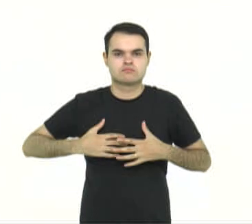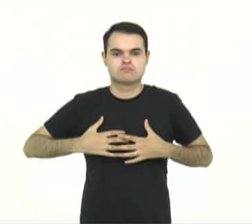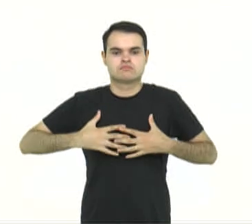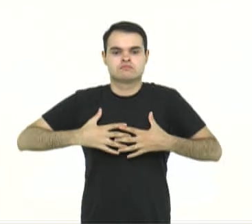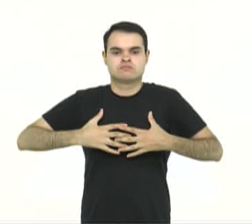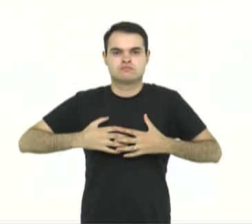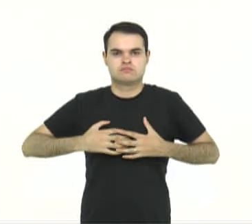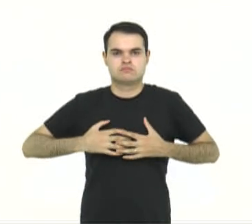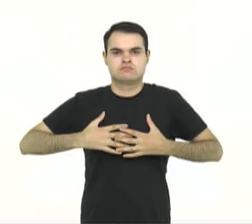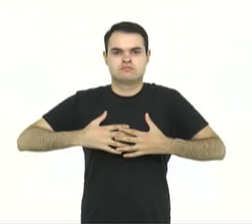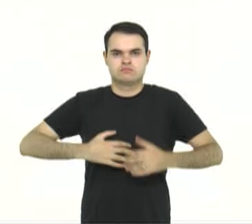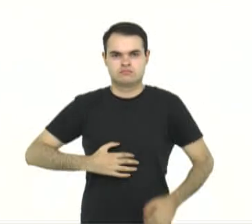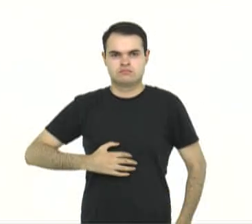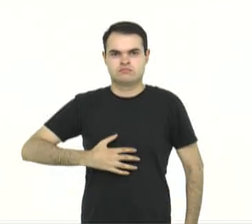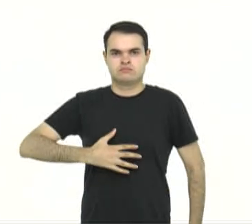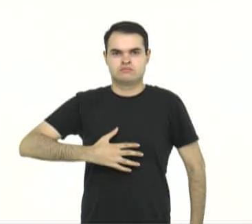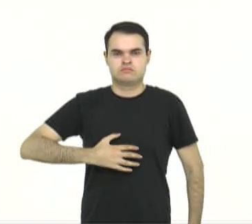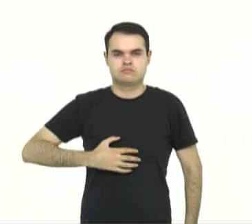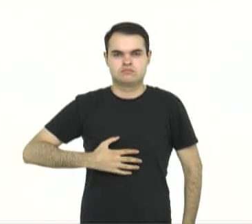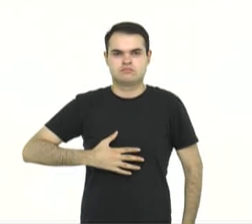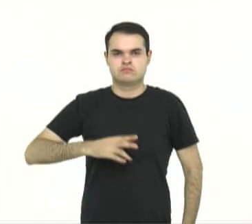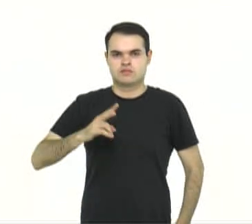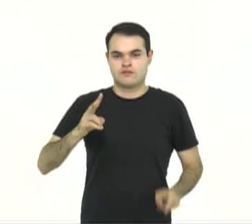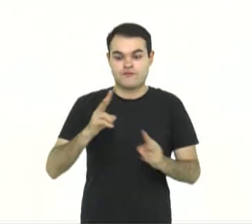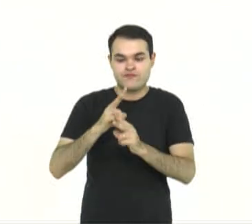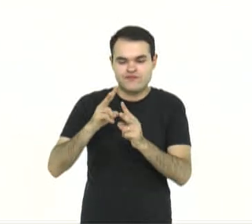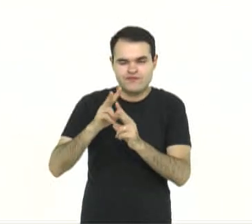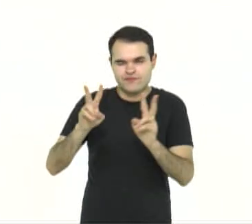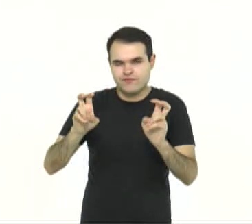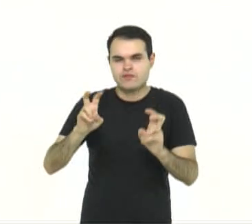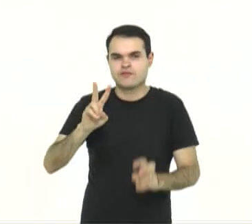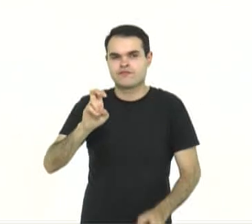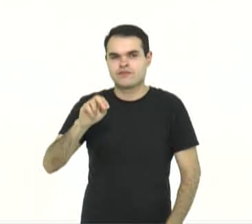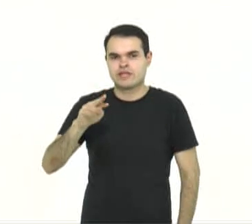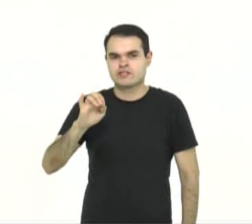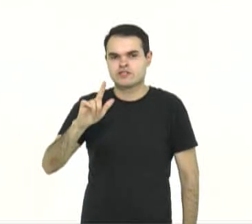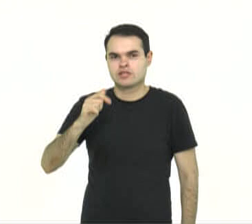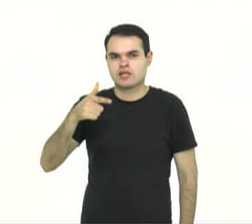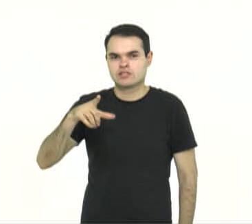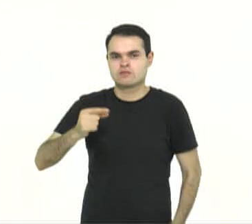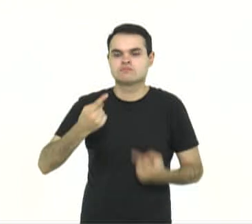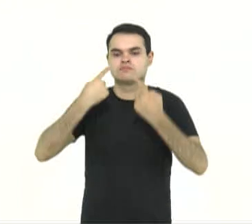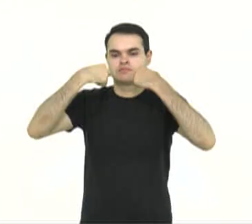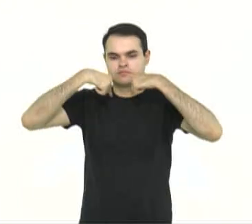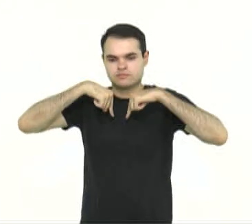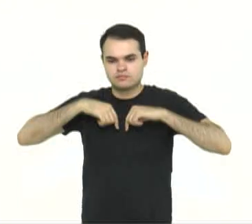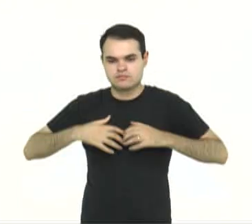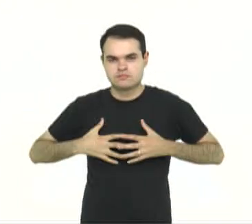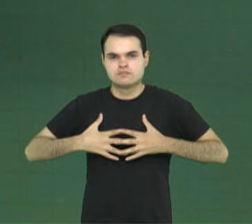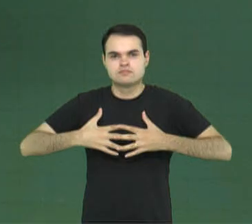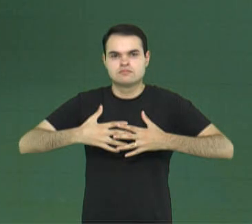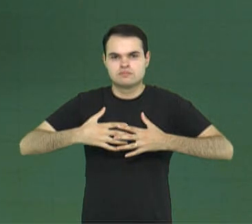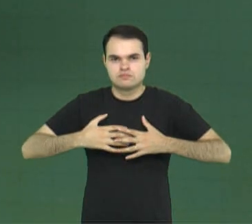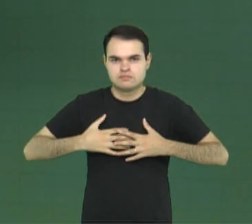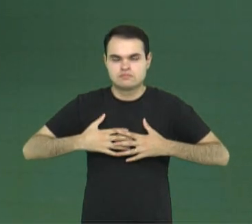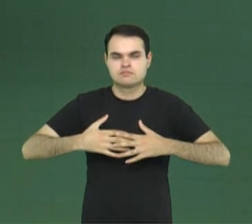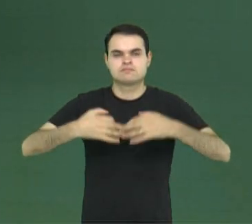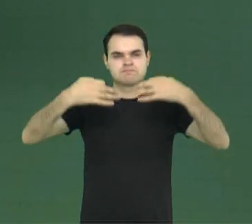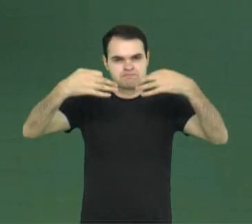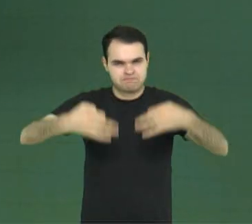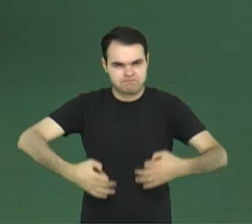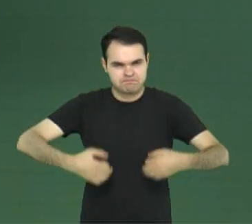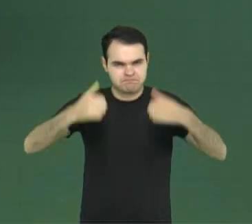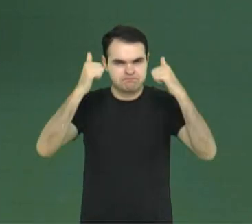do diafragma e das costelas é chamado de ventilação, para poder ter a entrada de ar,